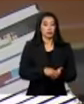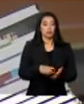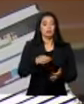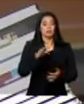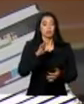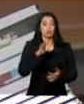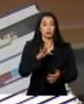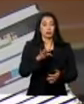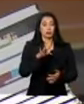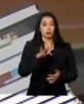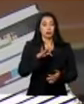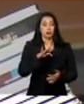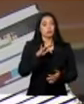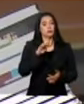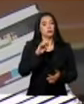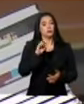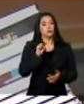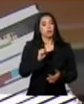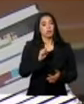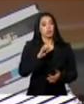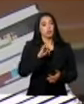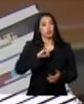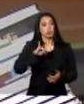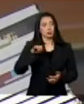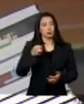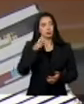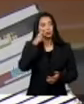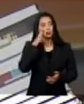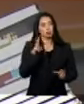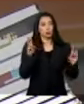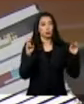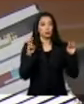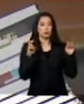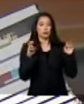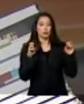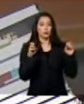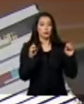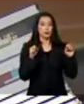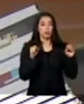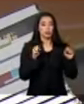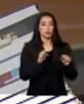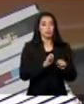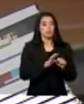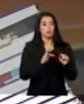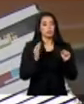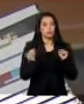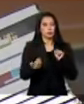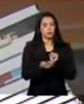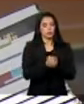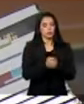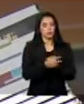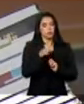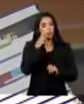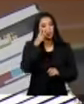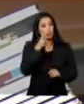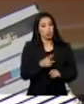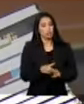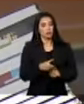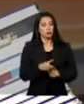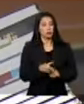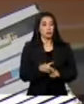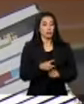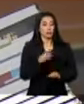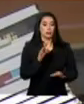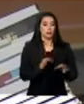o tratamento jurisprudencial conferido ao tema no âmbito do Supremo. Assevera que o assentado no